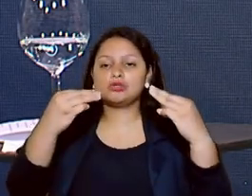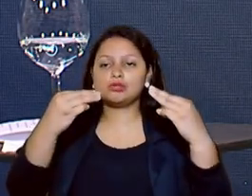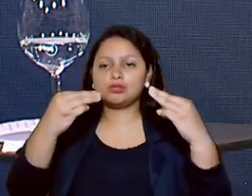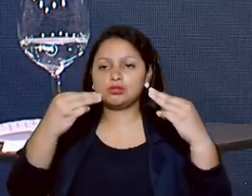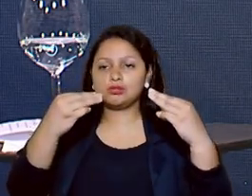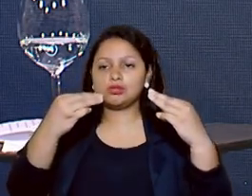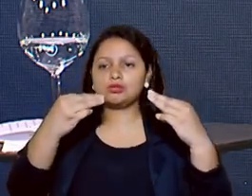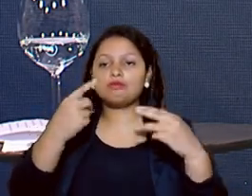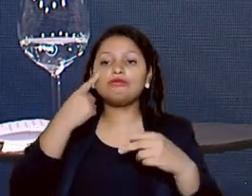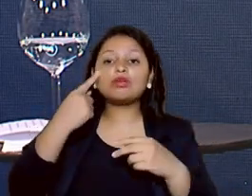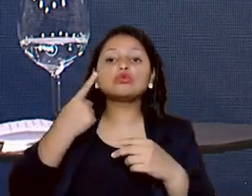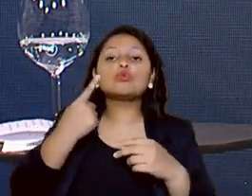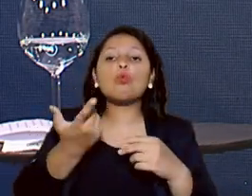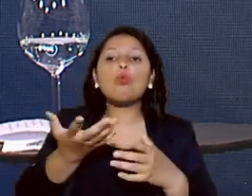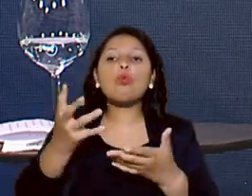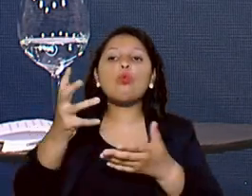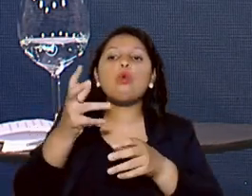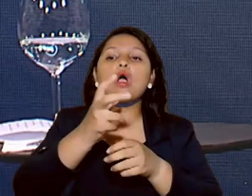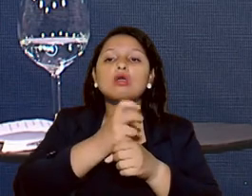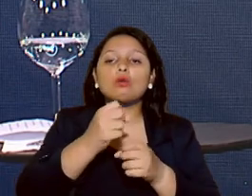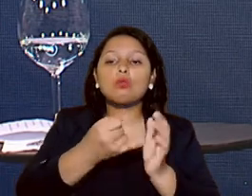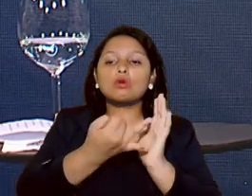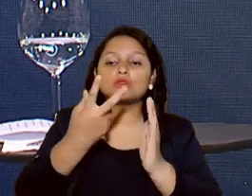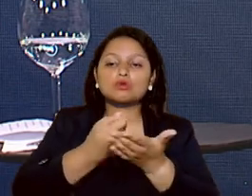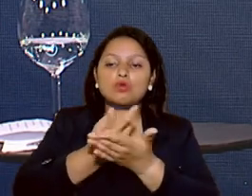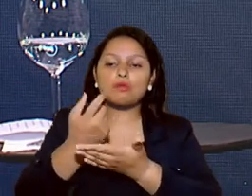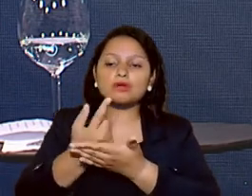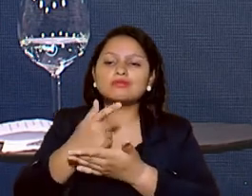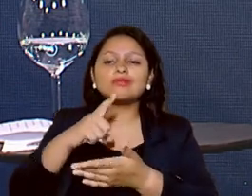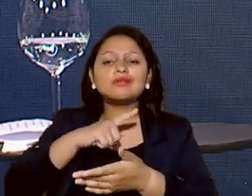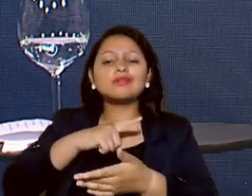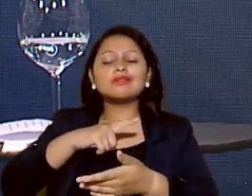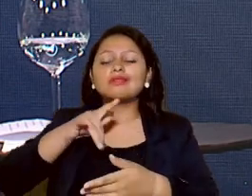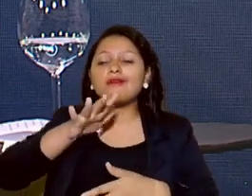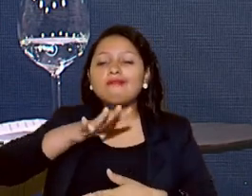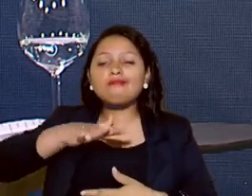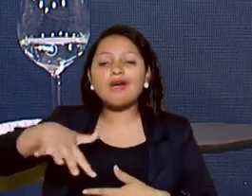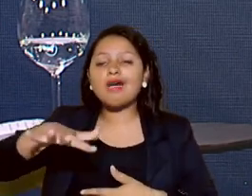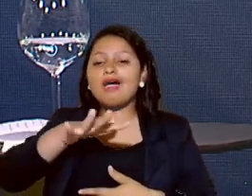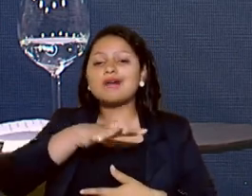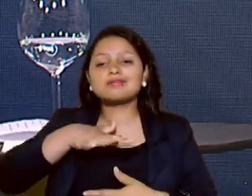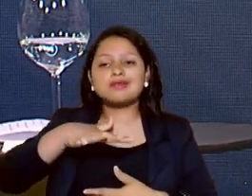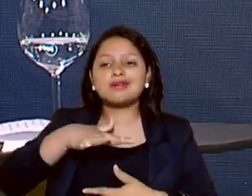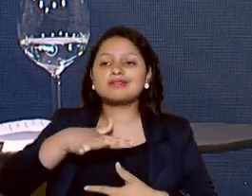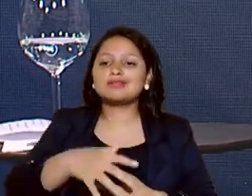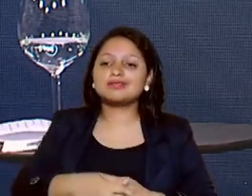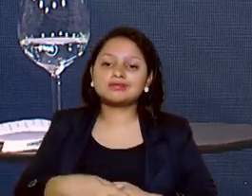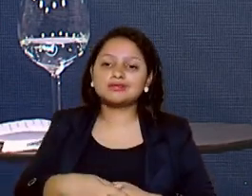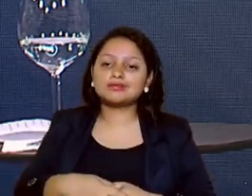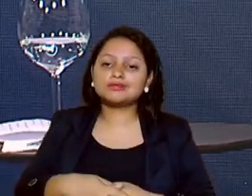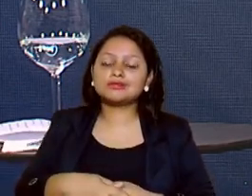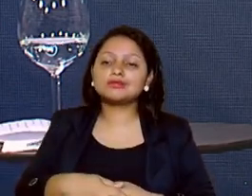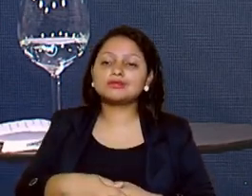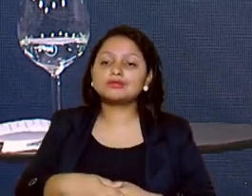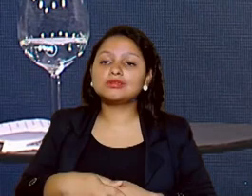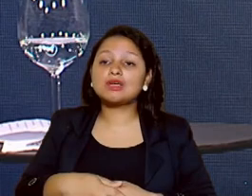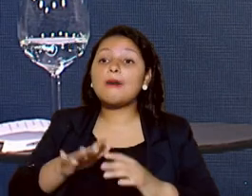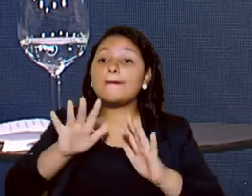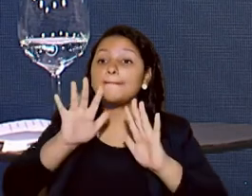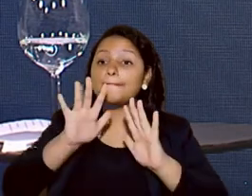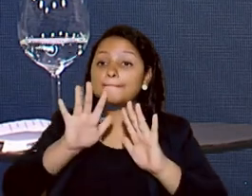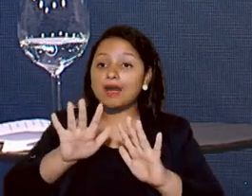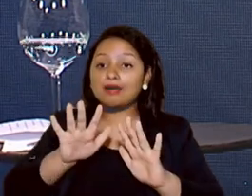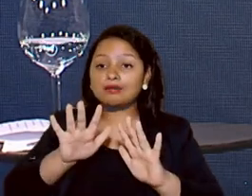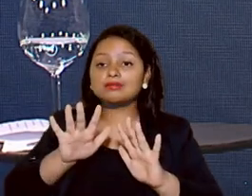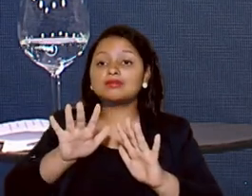volume de compras acontecer existem vários oceanos não é Atlântico traídico ou tem um lagão tá certo mas esses oceanos são mais